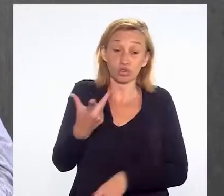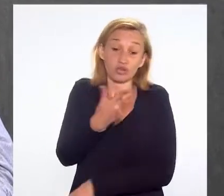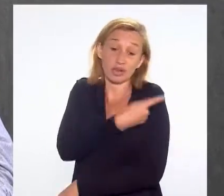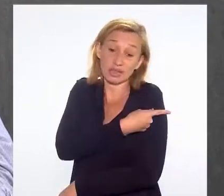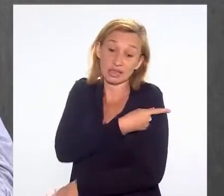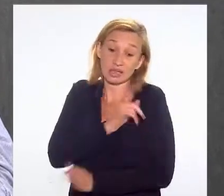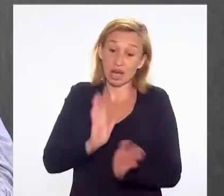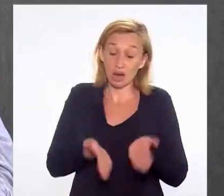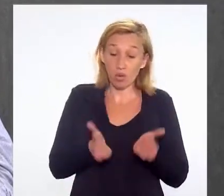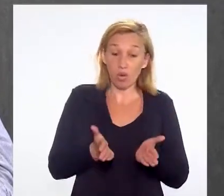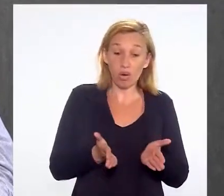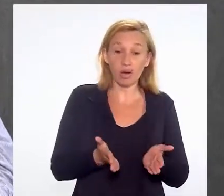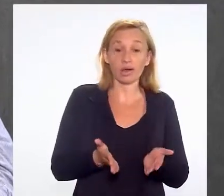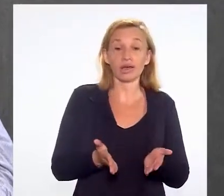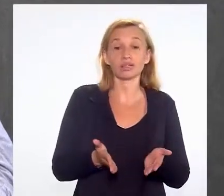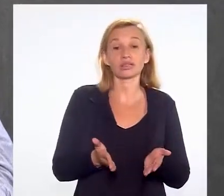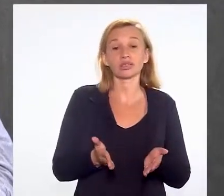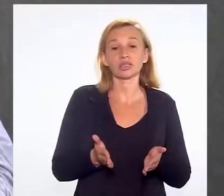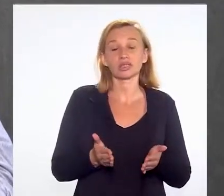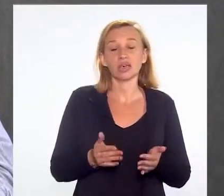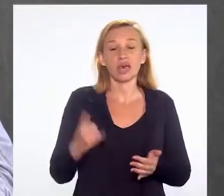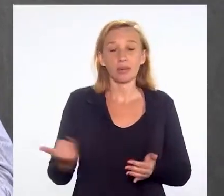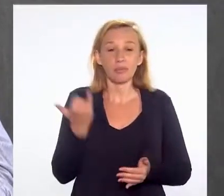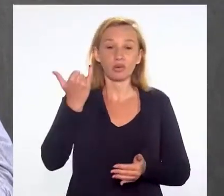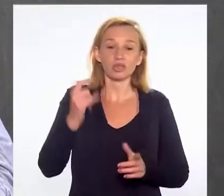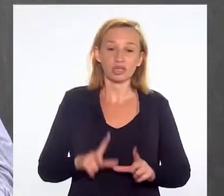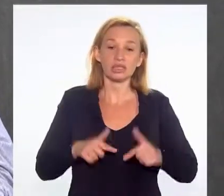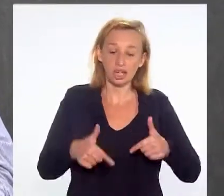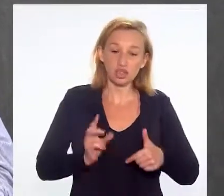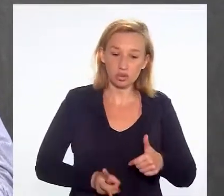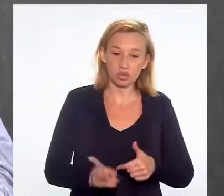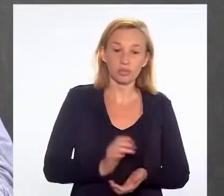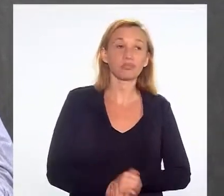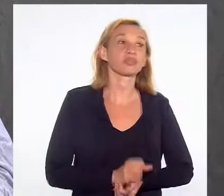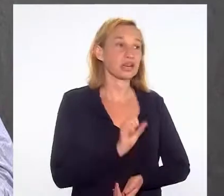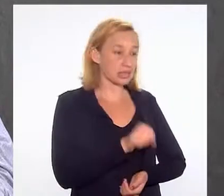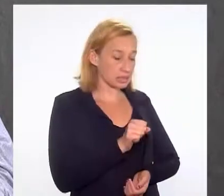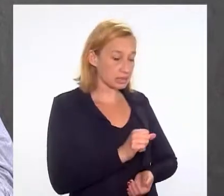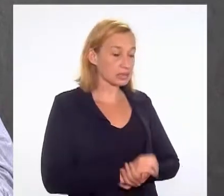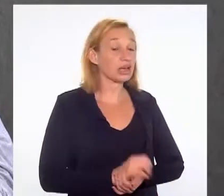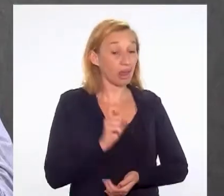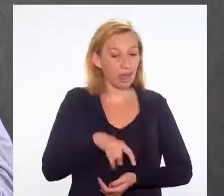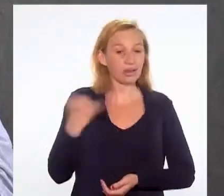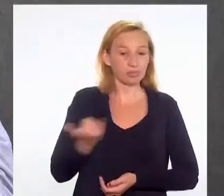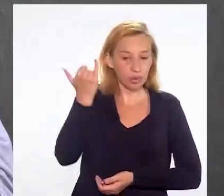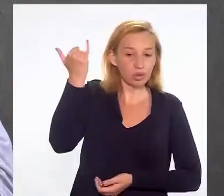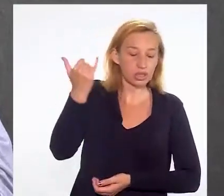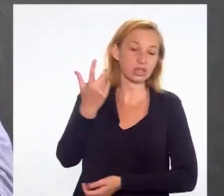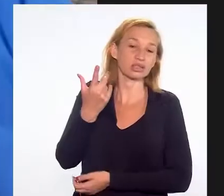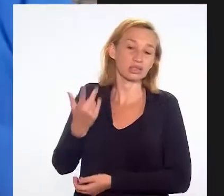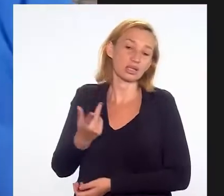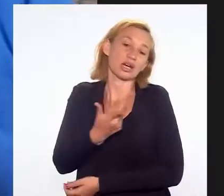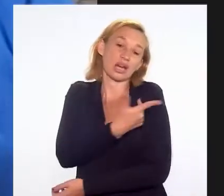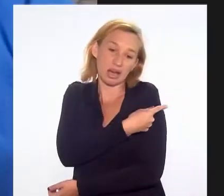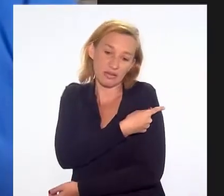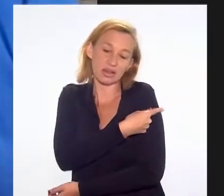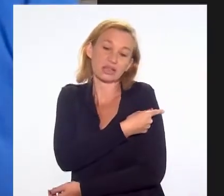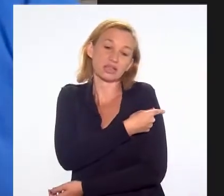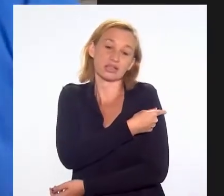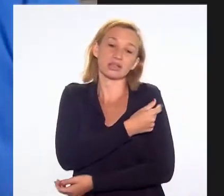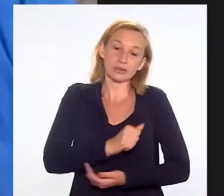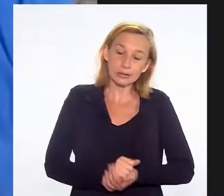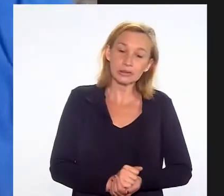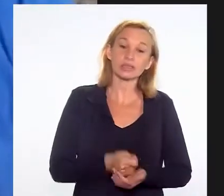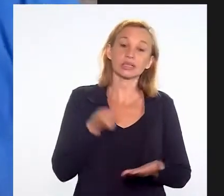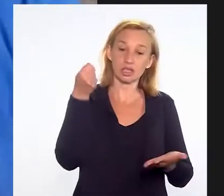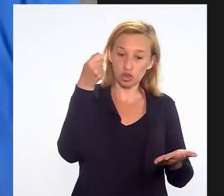preferenciais, né, que isso vai demorar mais ainda, então é importante que essas medidas continuem a serem tomadas, né, doutora? É